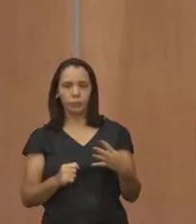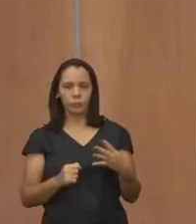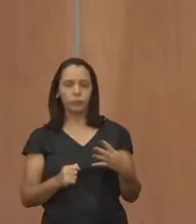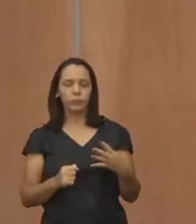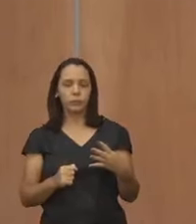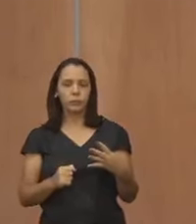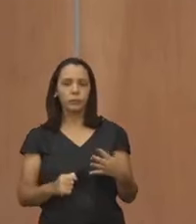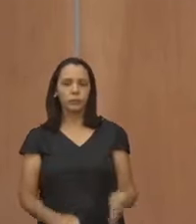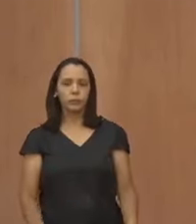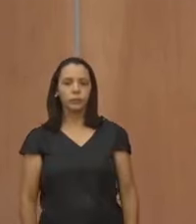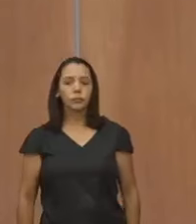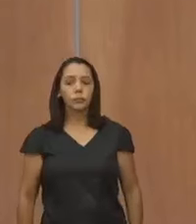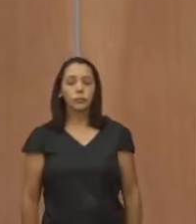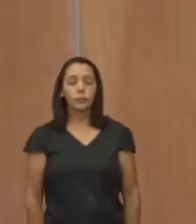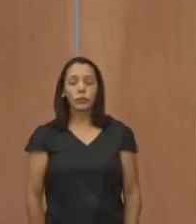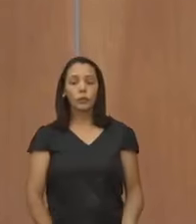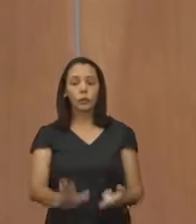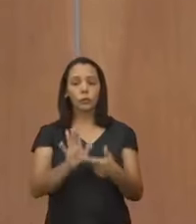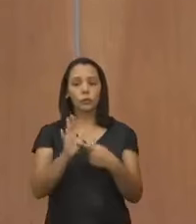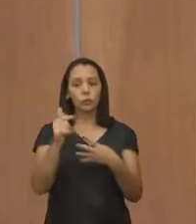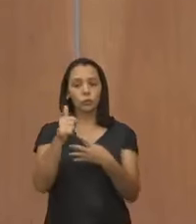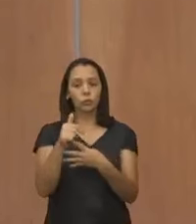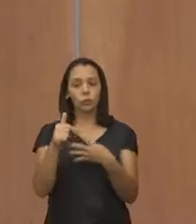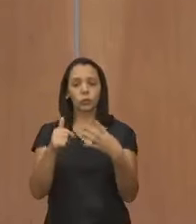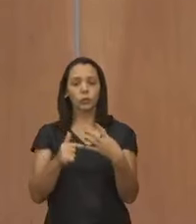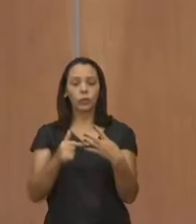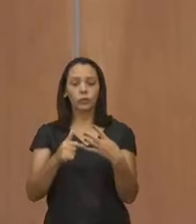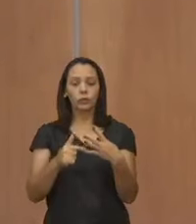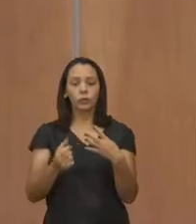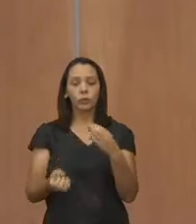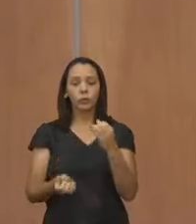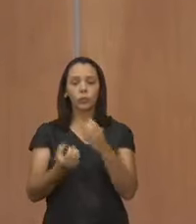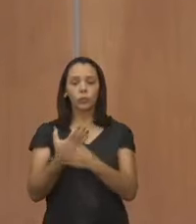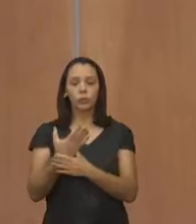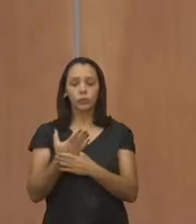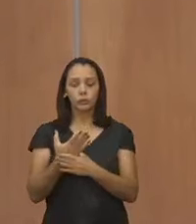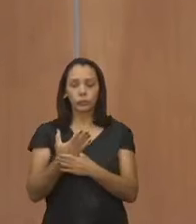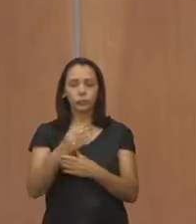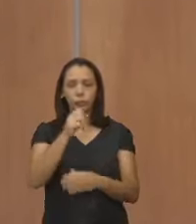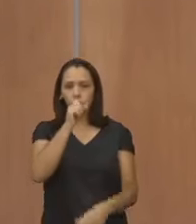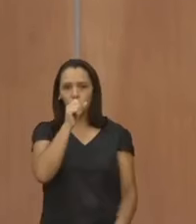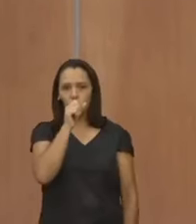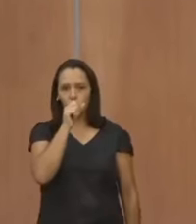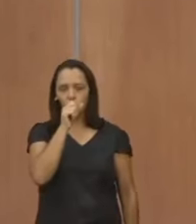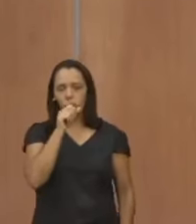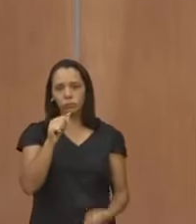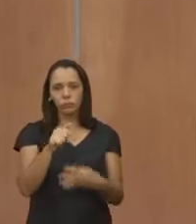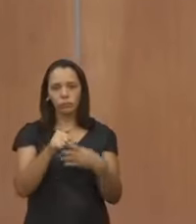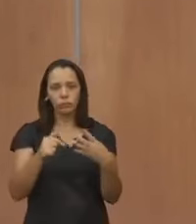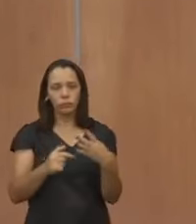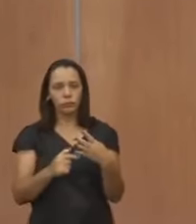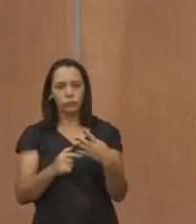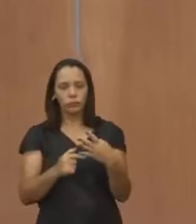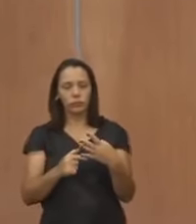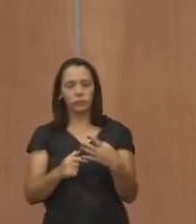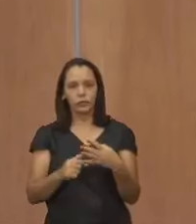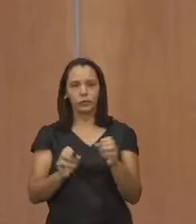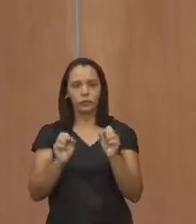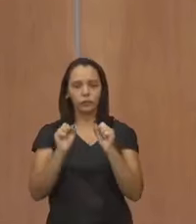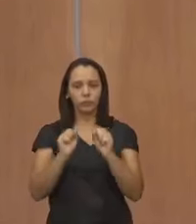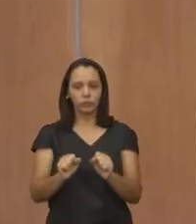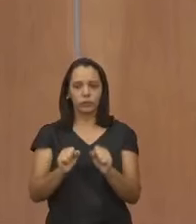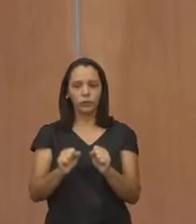Lua. Reforçar que esses 4 pontos que foram criados, esses 4 setores, esses 4 núcleos, eles